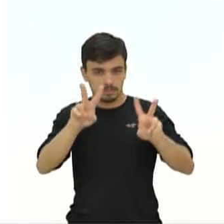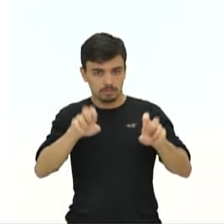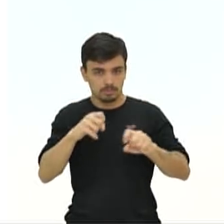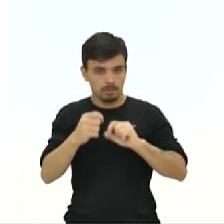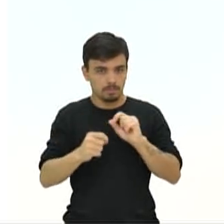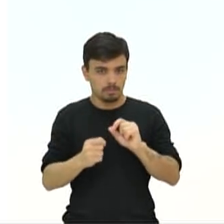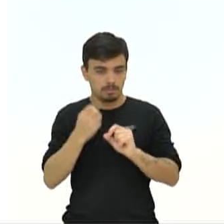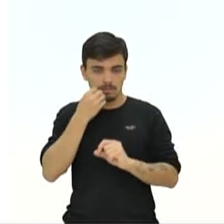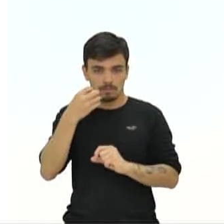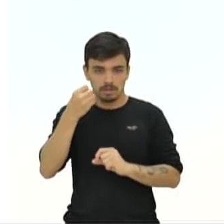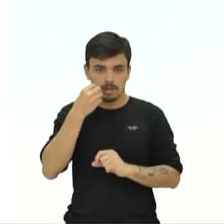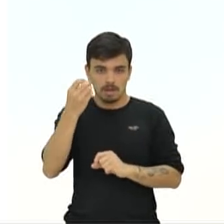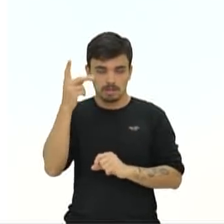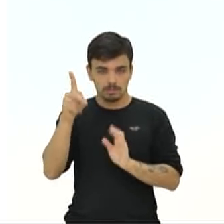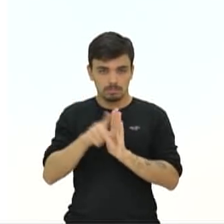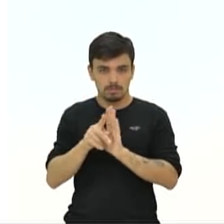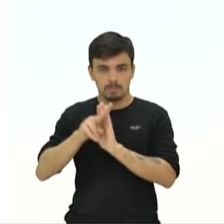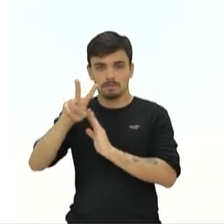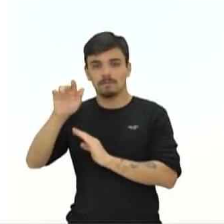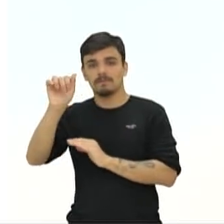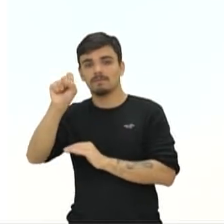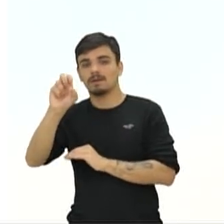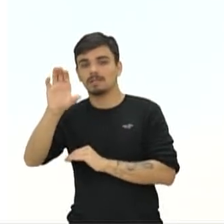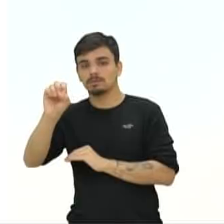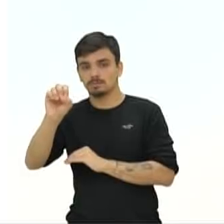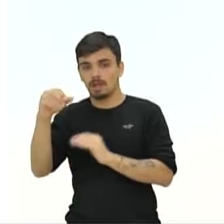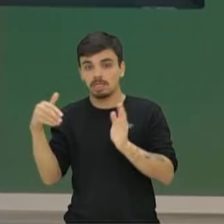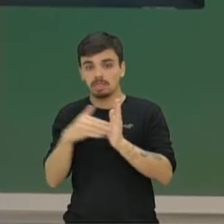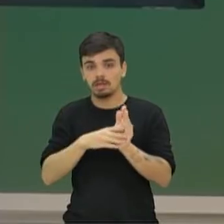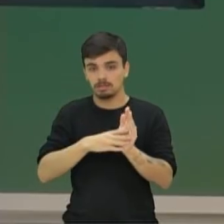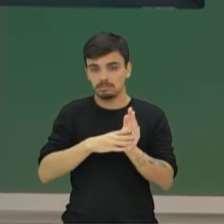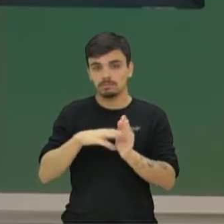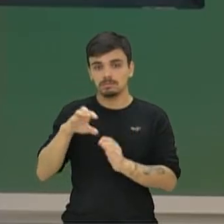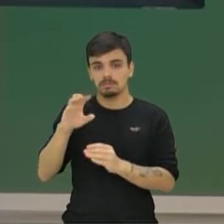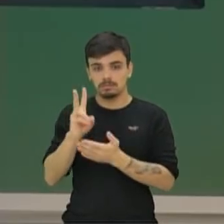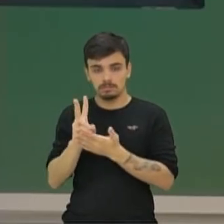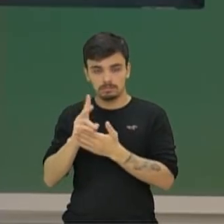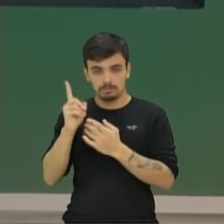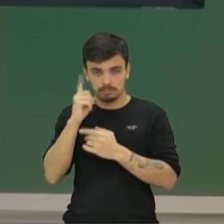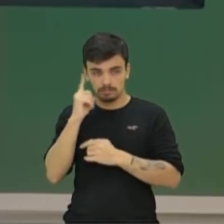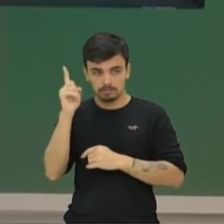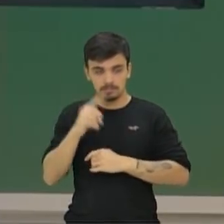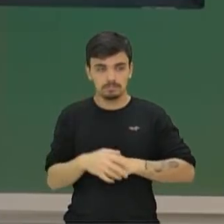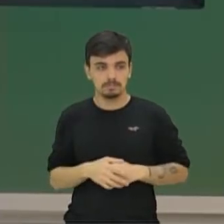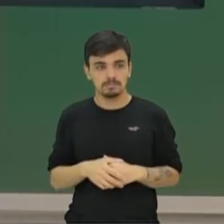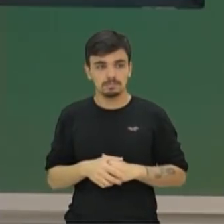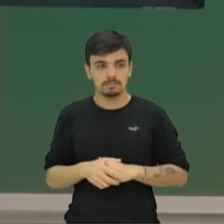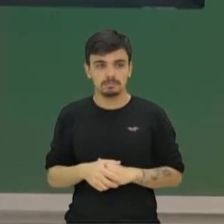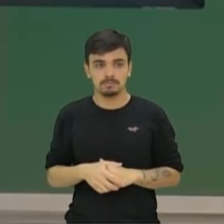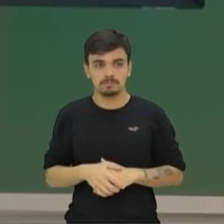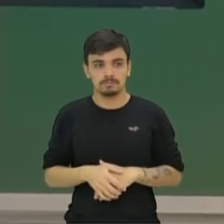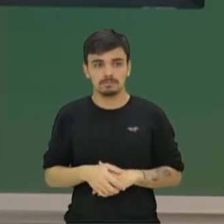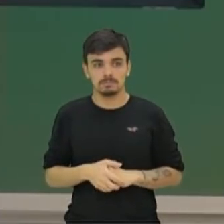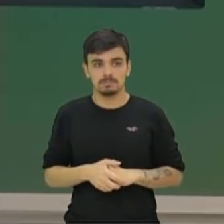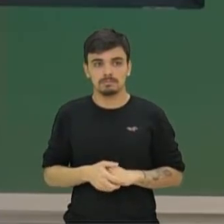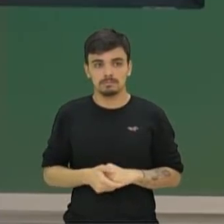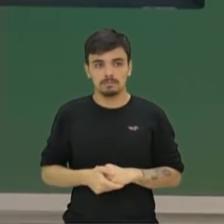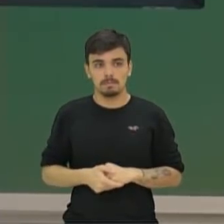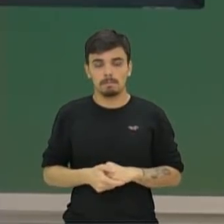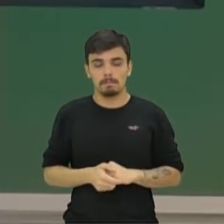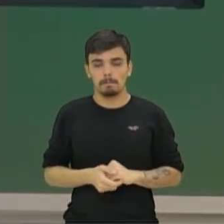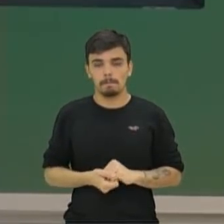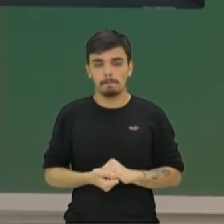Gama às Índias. Nós já estudamos essa expedição. Também é dessa época. Olhe